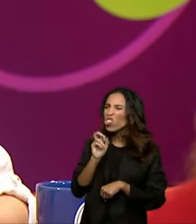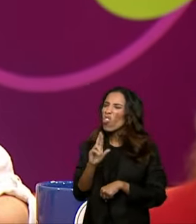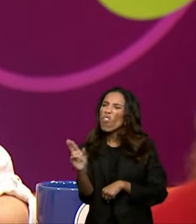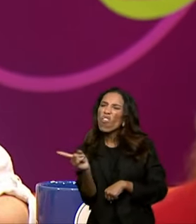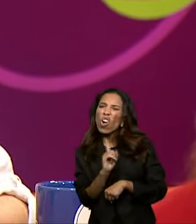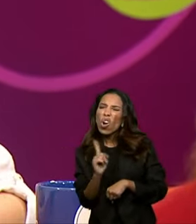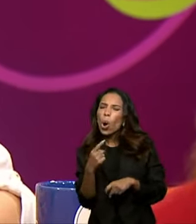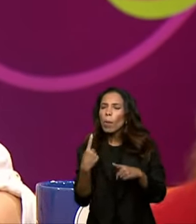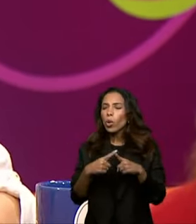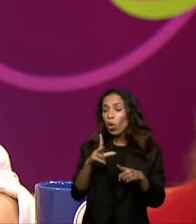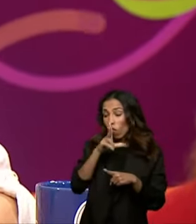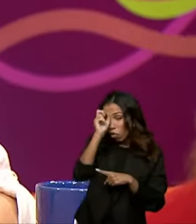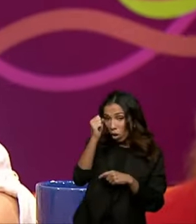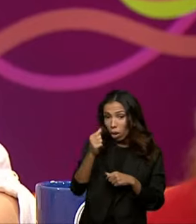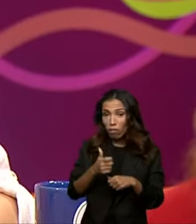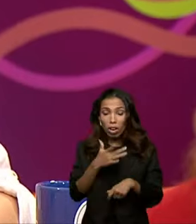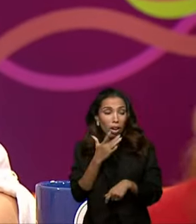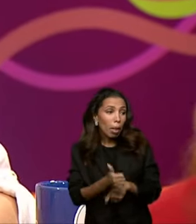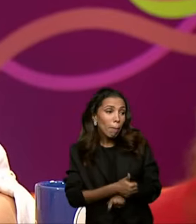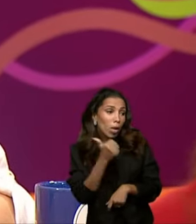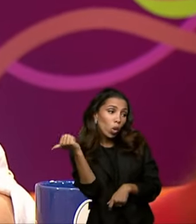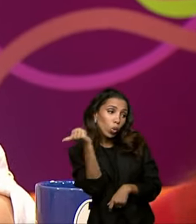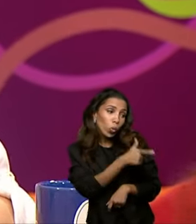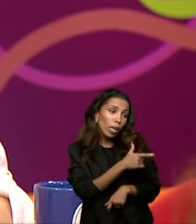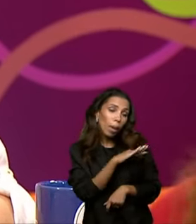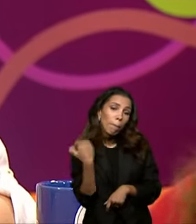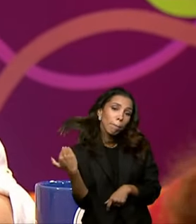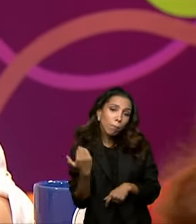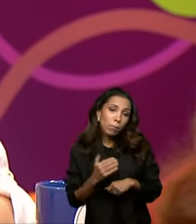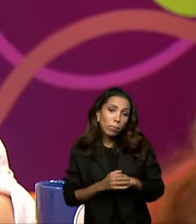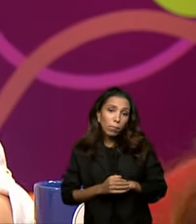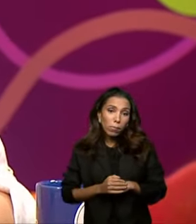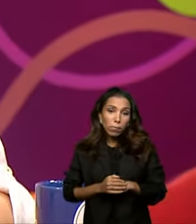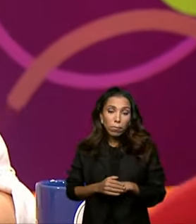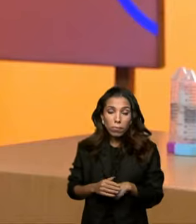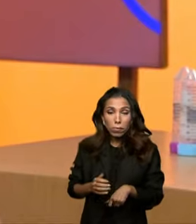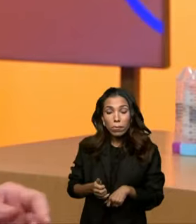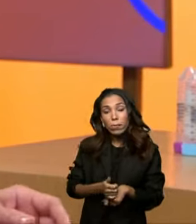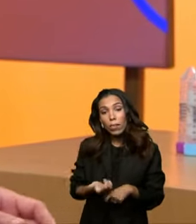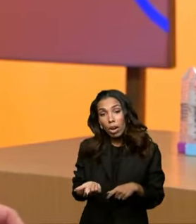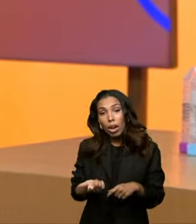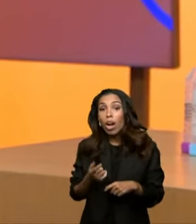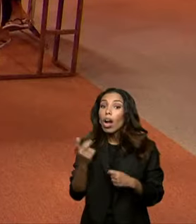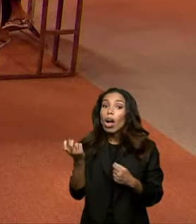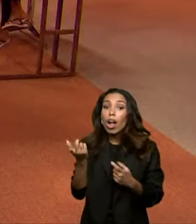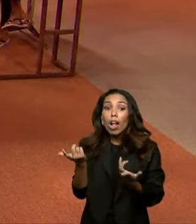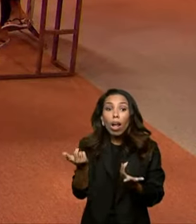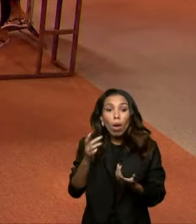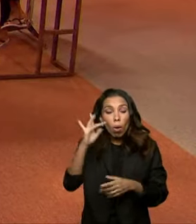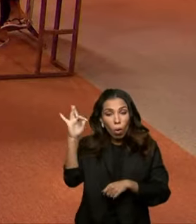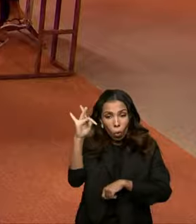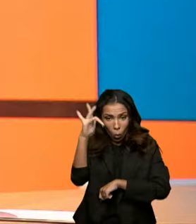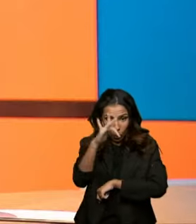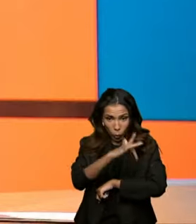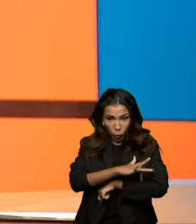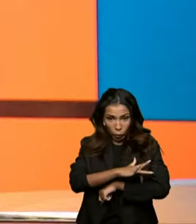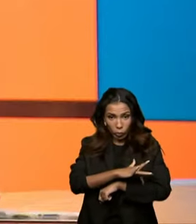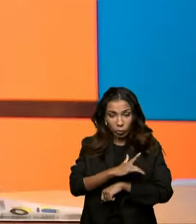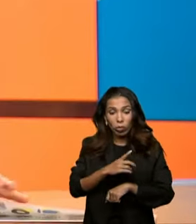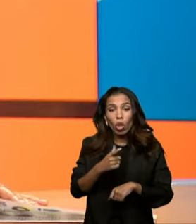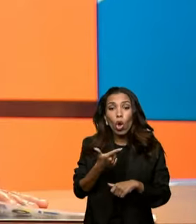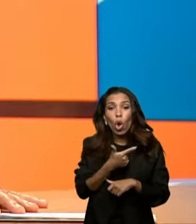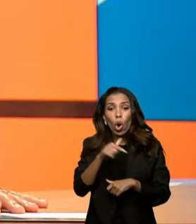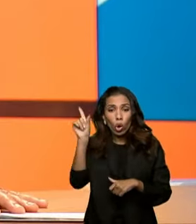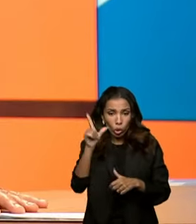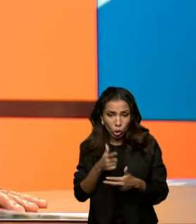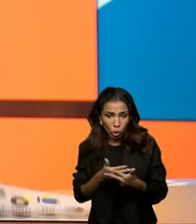tenho reação muito forte. Eu falei, melhor que morrer, né, mãe? Só do ponto de vista do mosquito, eu só queria fazer outra coisa,